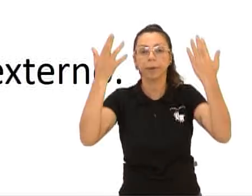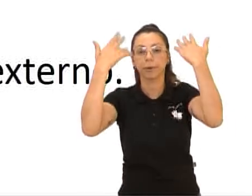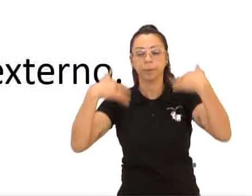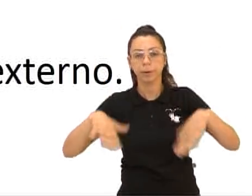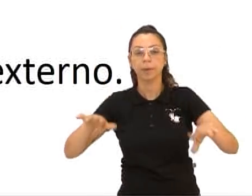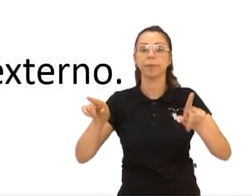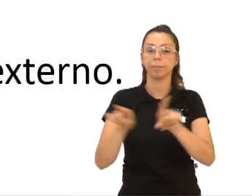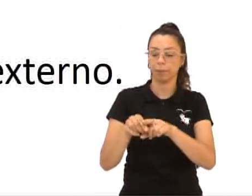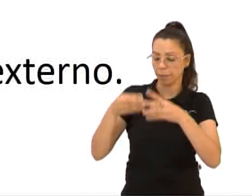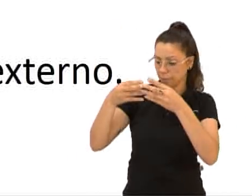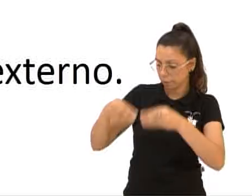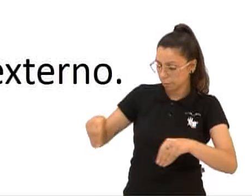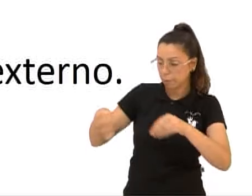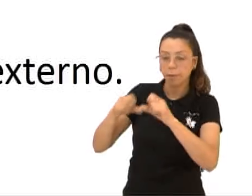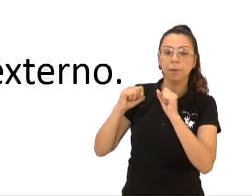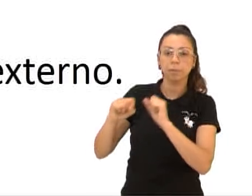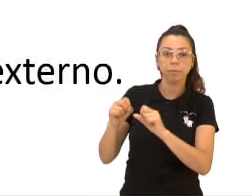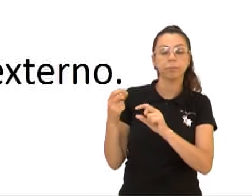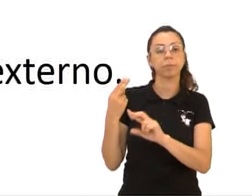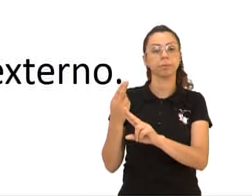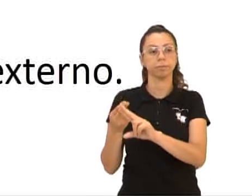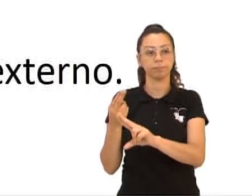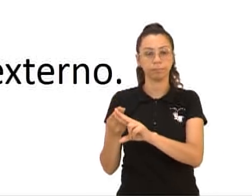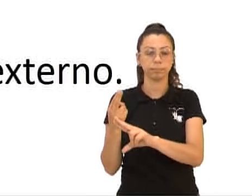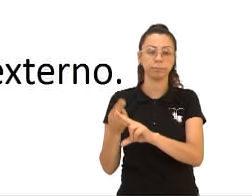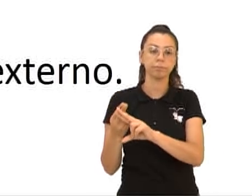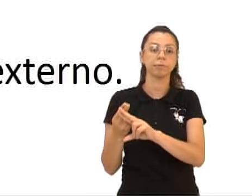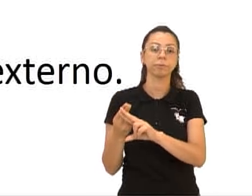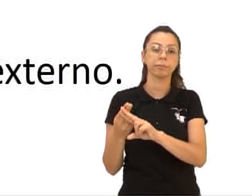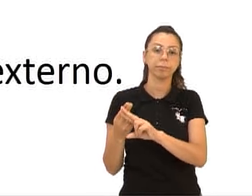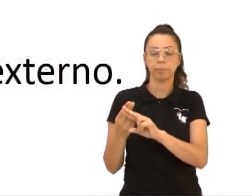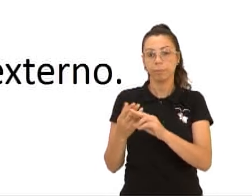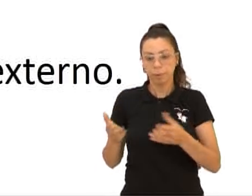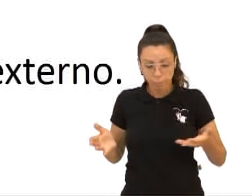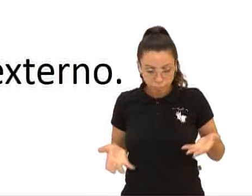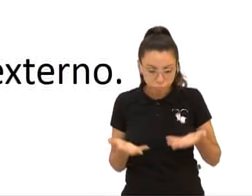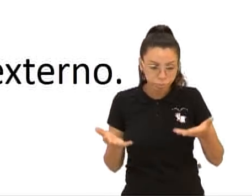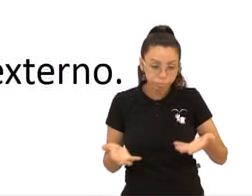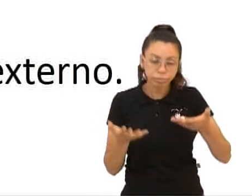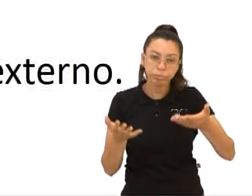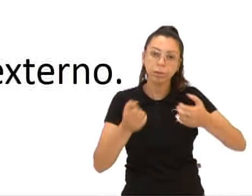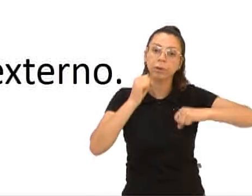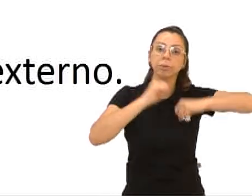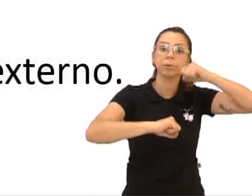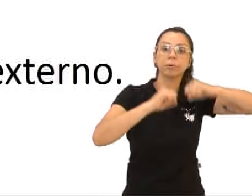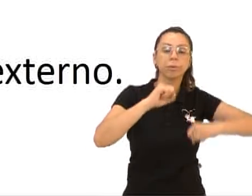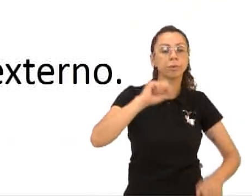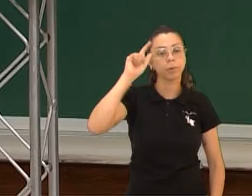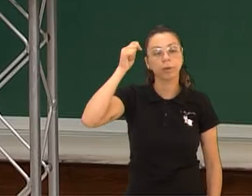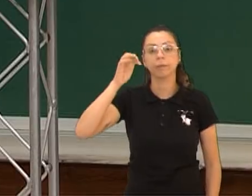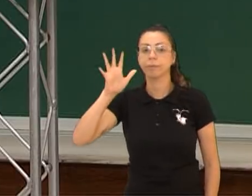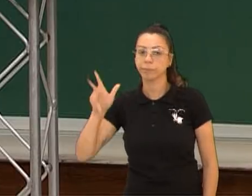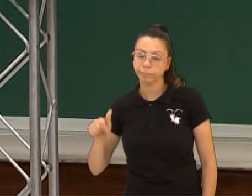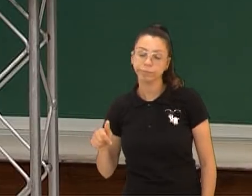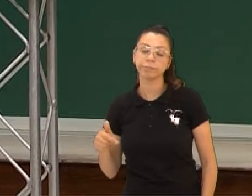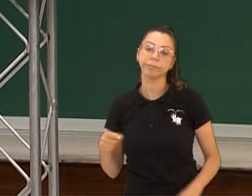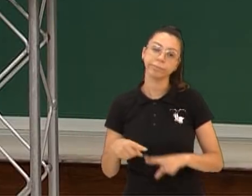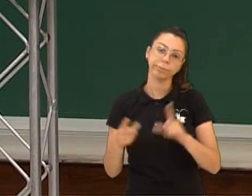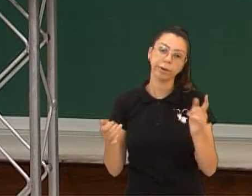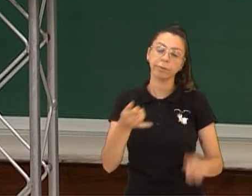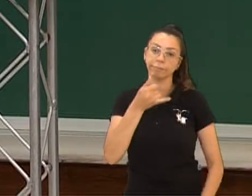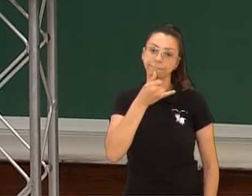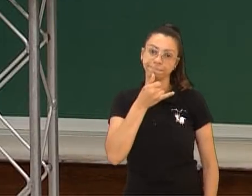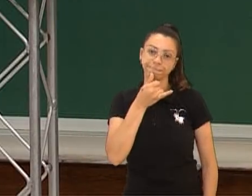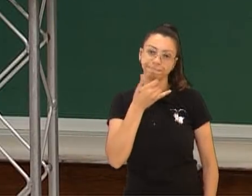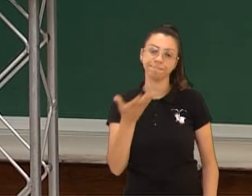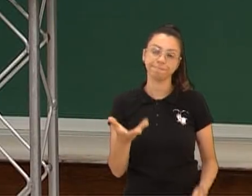que poderia ser utilizada para otimizar, para estimular essa indústria africana, infelizmente ela é toda